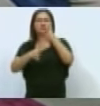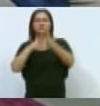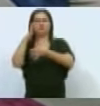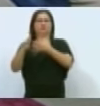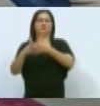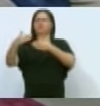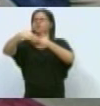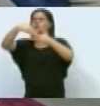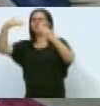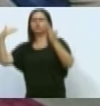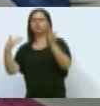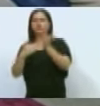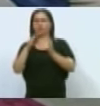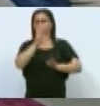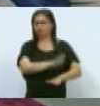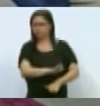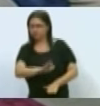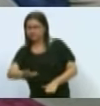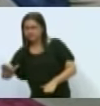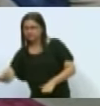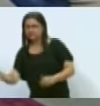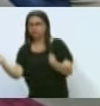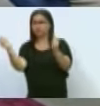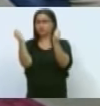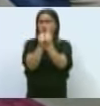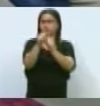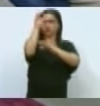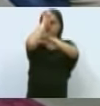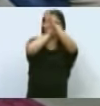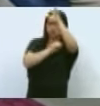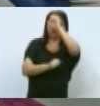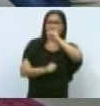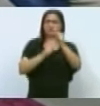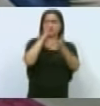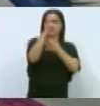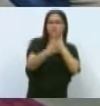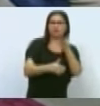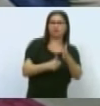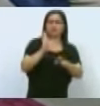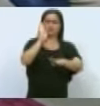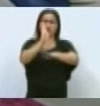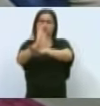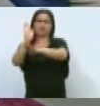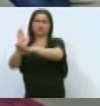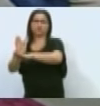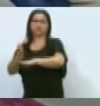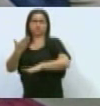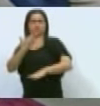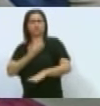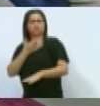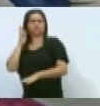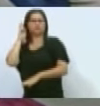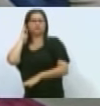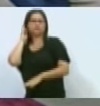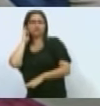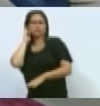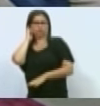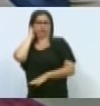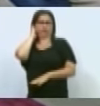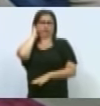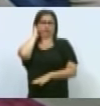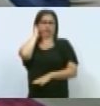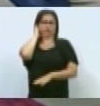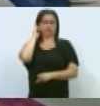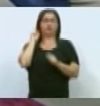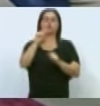para fazer Libras e português, para conviver melhor com a criança, igual o caso dela. Ela vai,